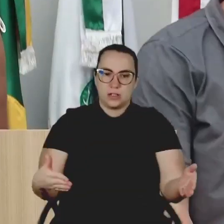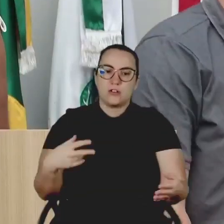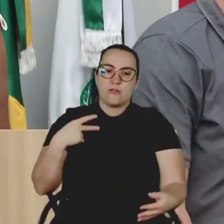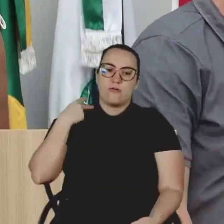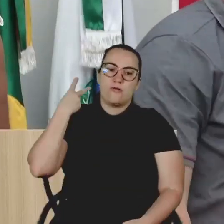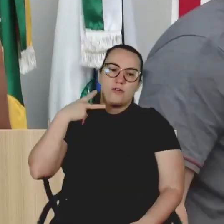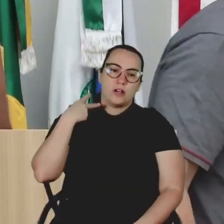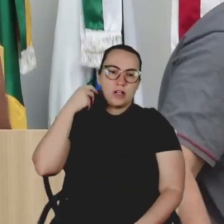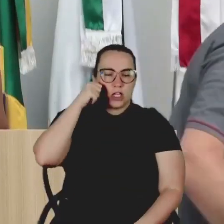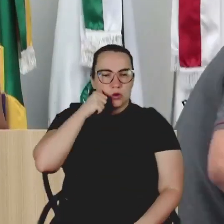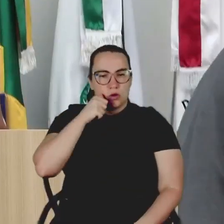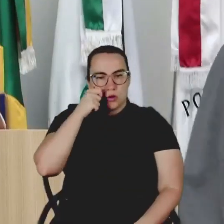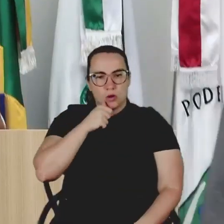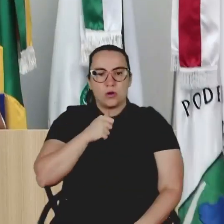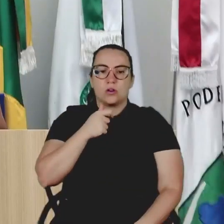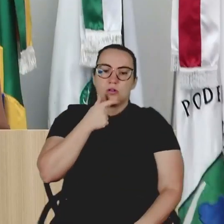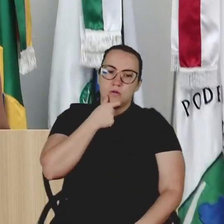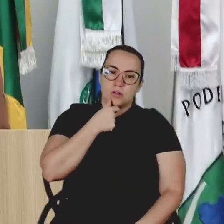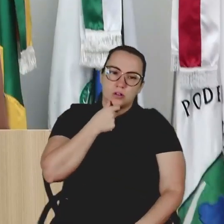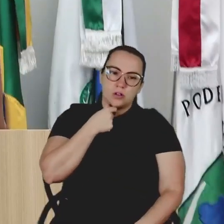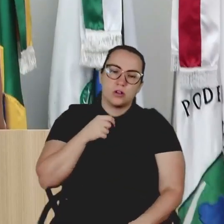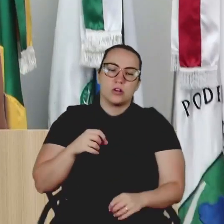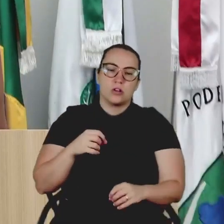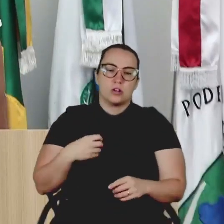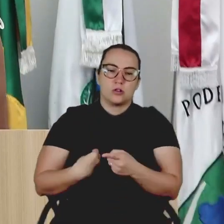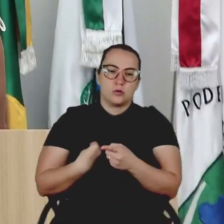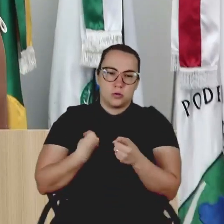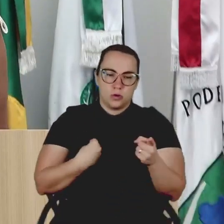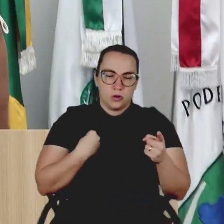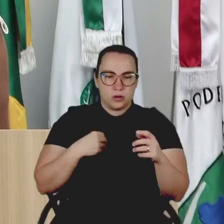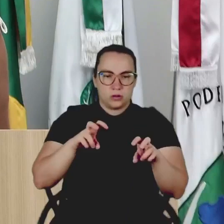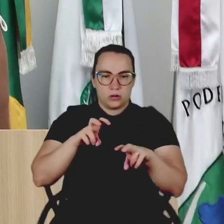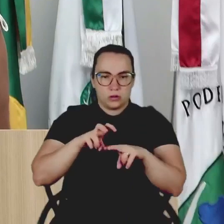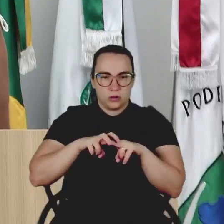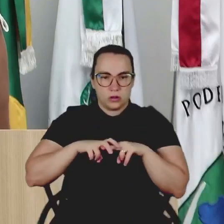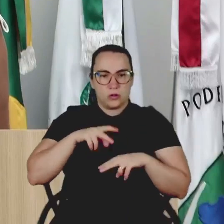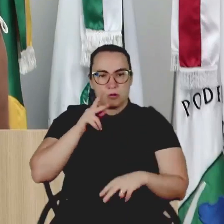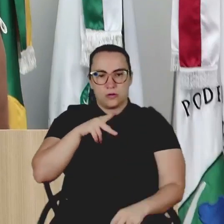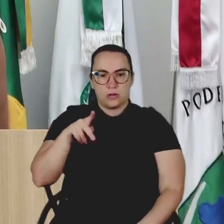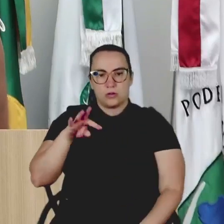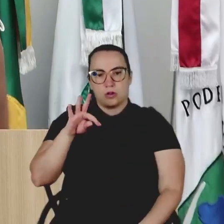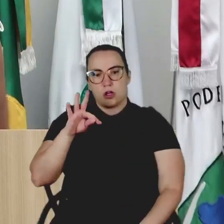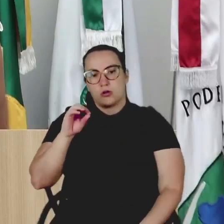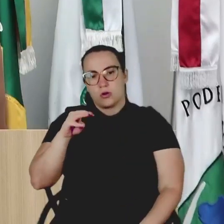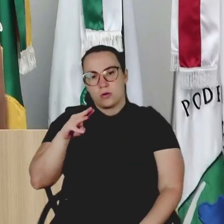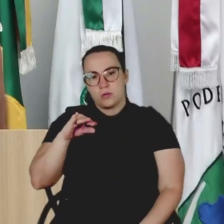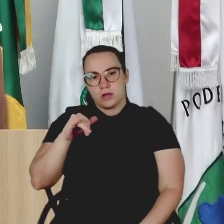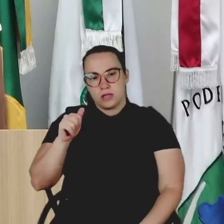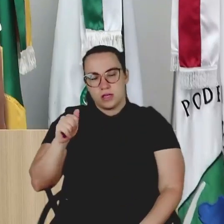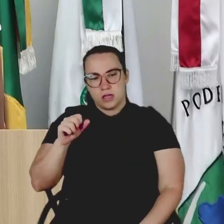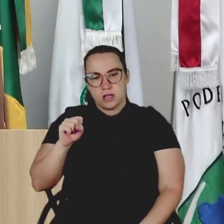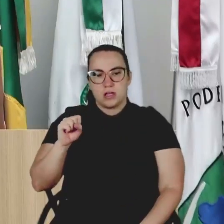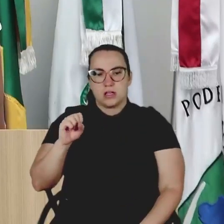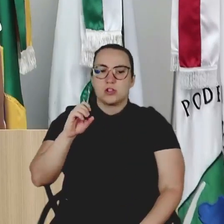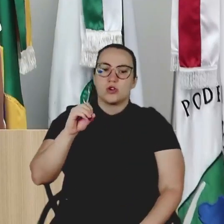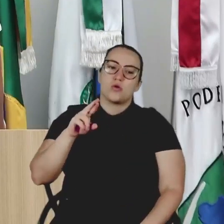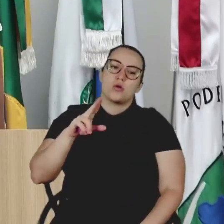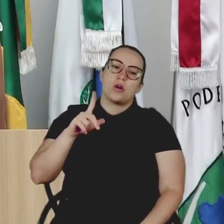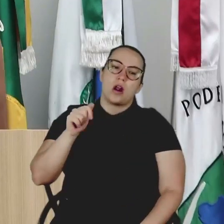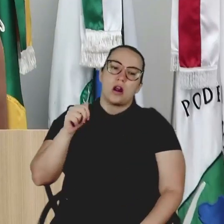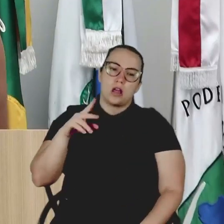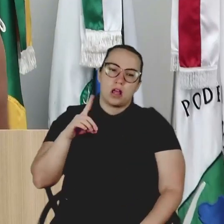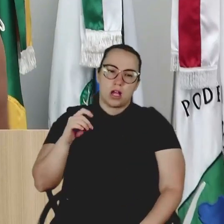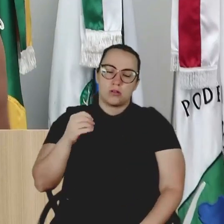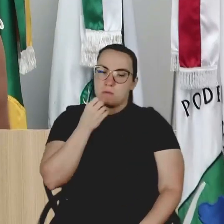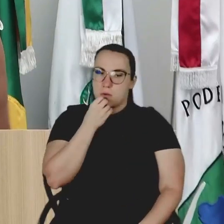vereadores, o público já mencionados anteriormente, professor Tobias, Orlando, sejam sempre bem-vindos à